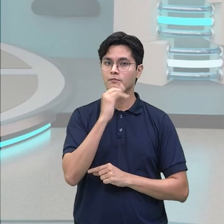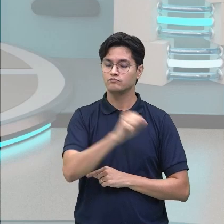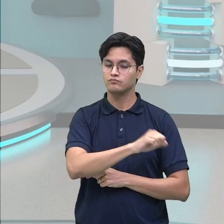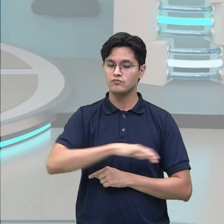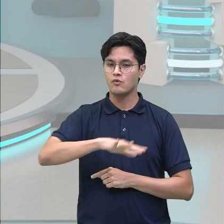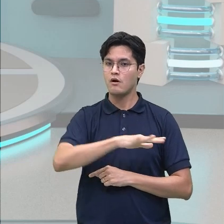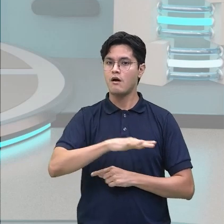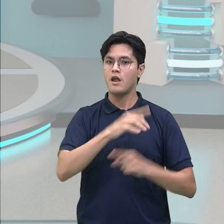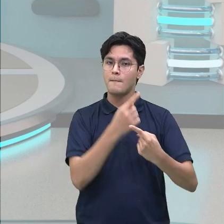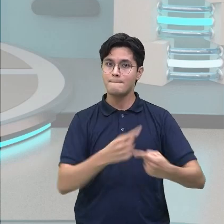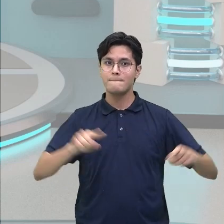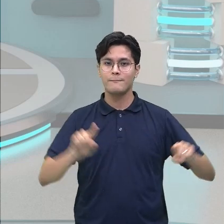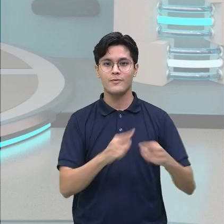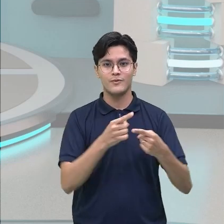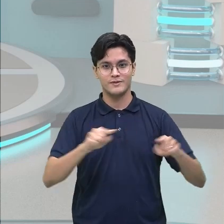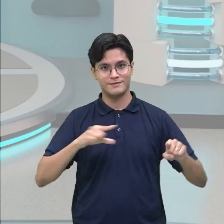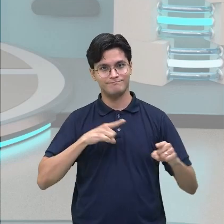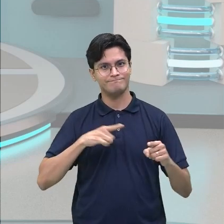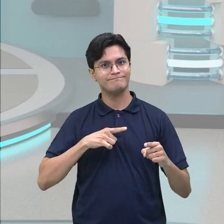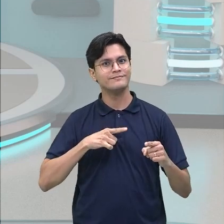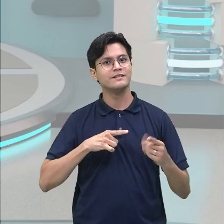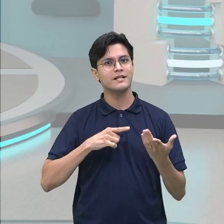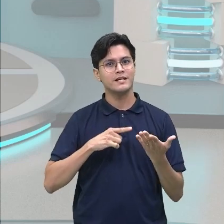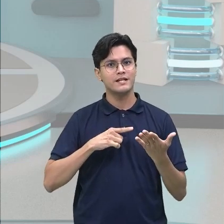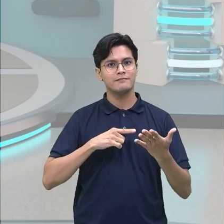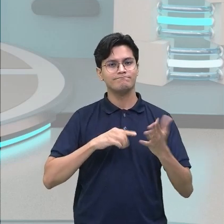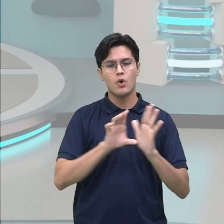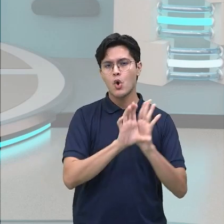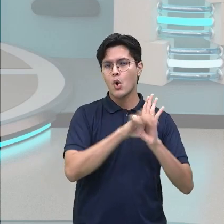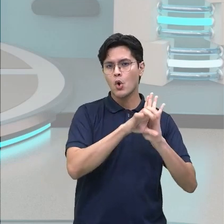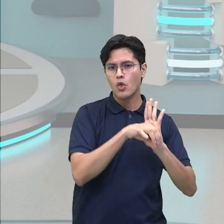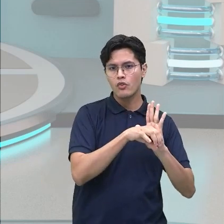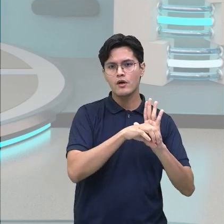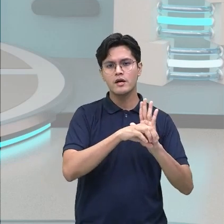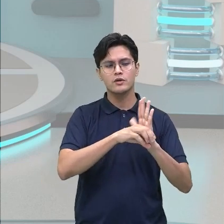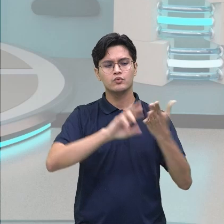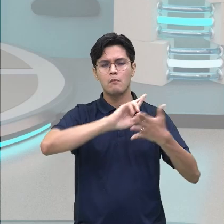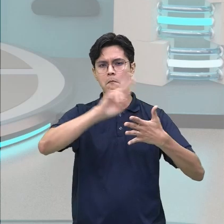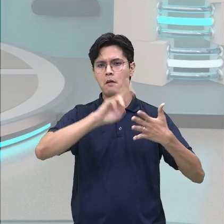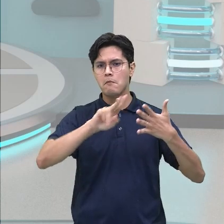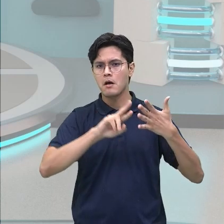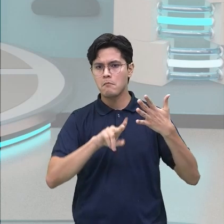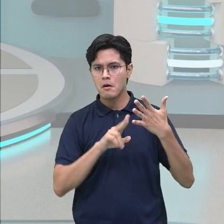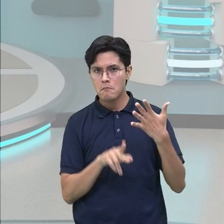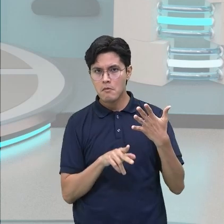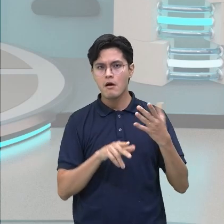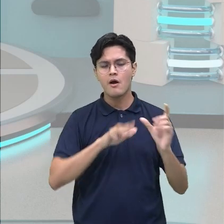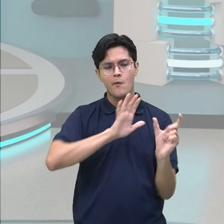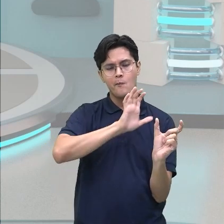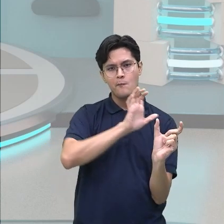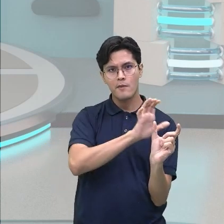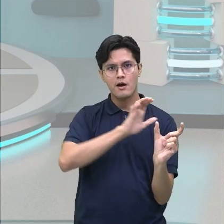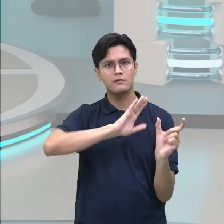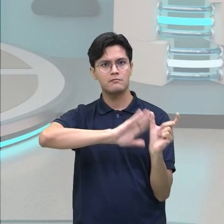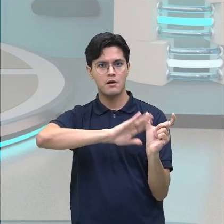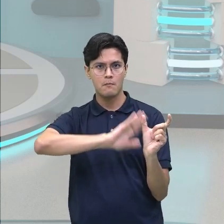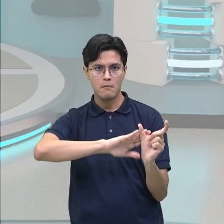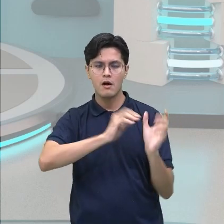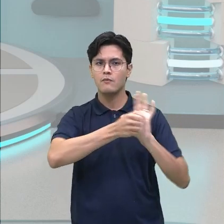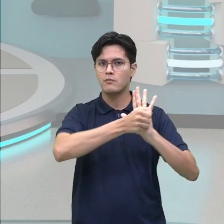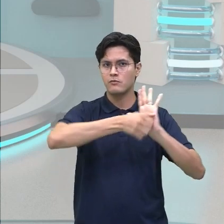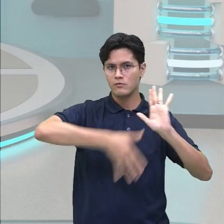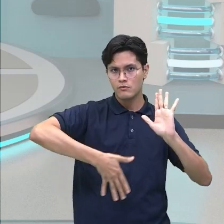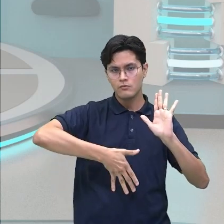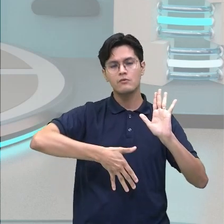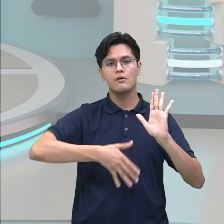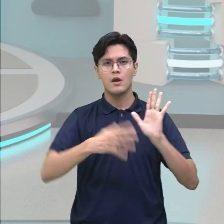vai envolver tudo isso que a professora acabou de falar sobre o conotativo, denotativo, figuras de linguagens, a